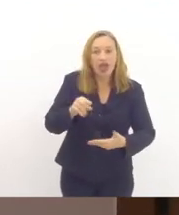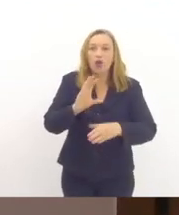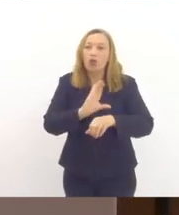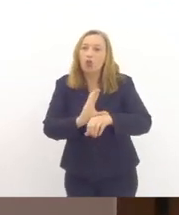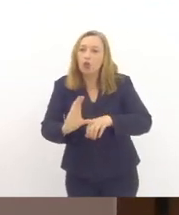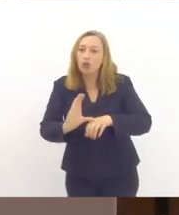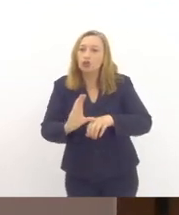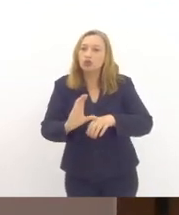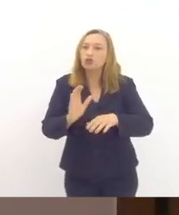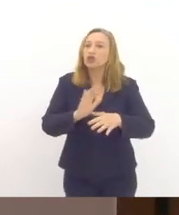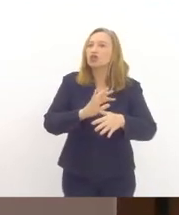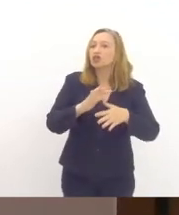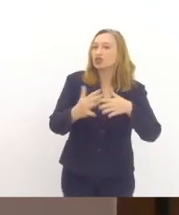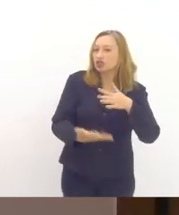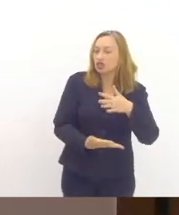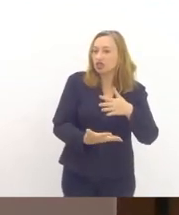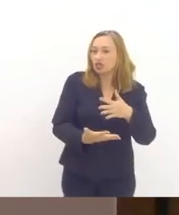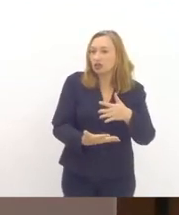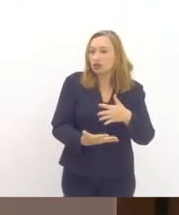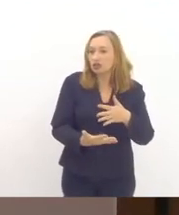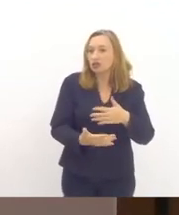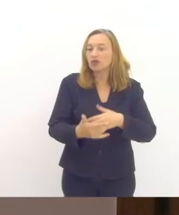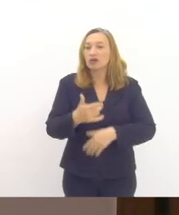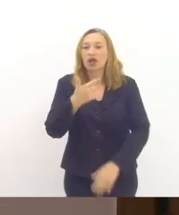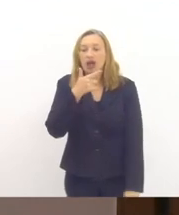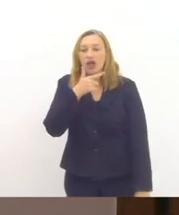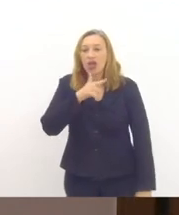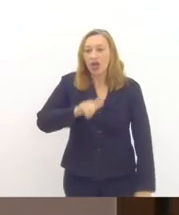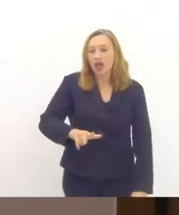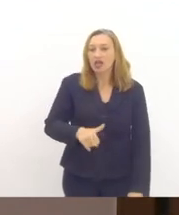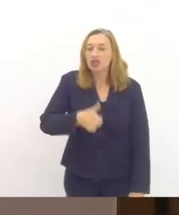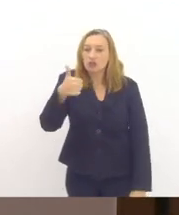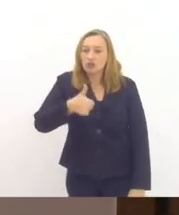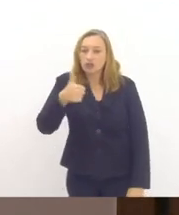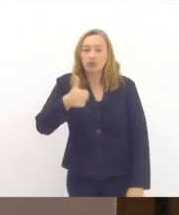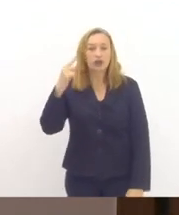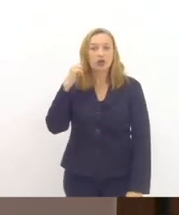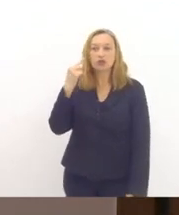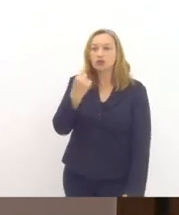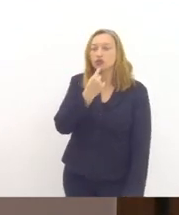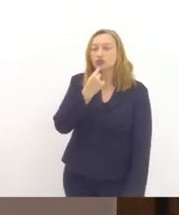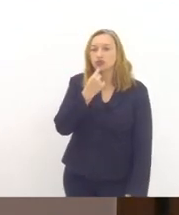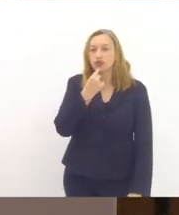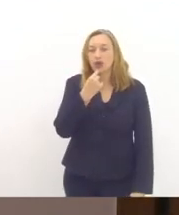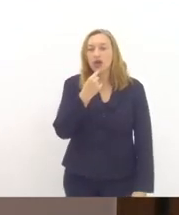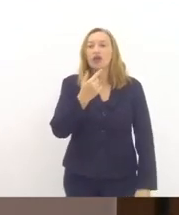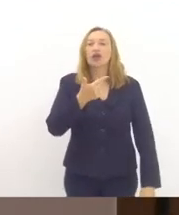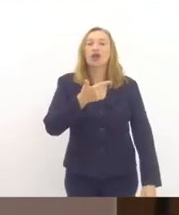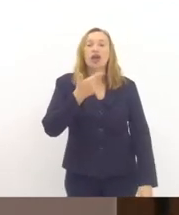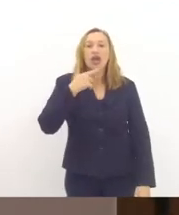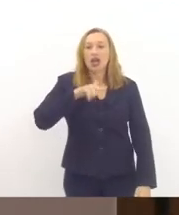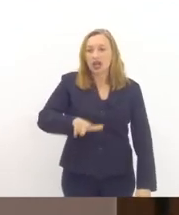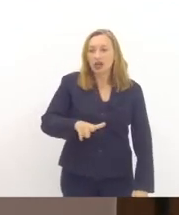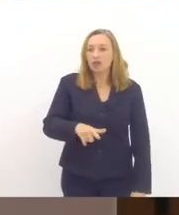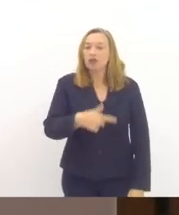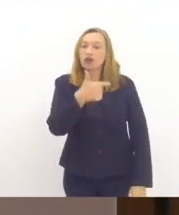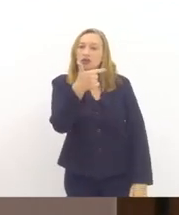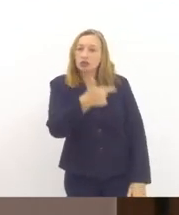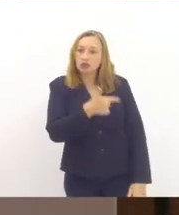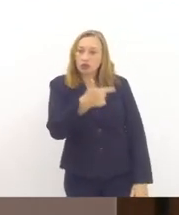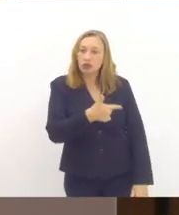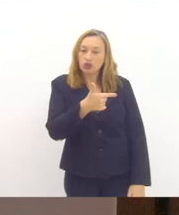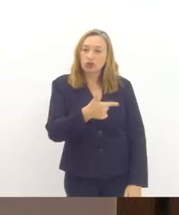Libras em situação de L1 para os alunos surdos e em situação de L2 para os alunos que assim o